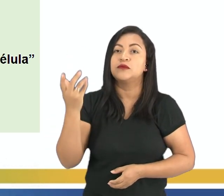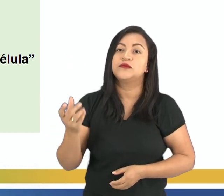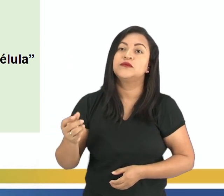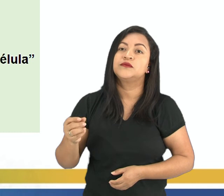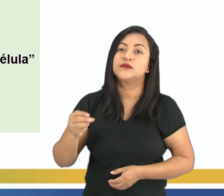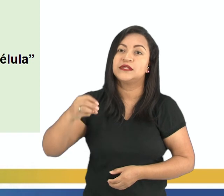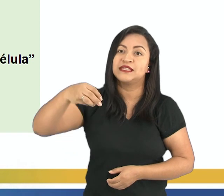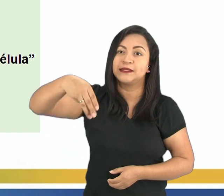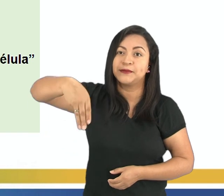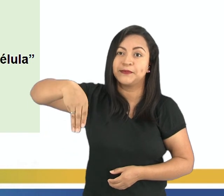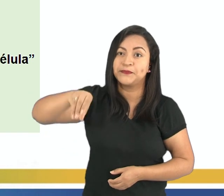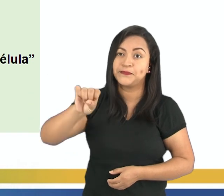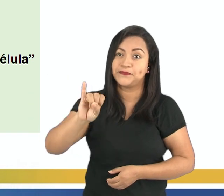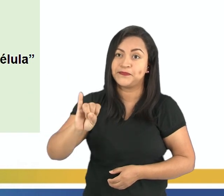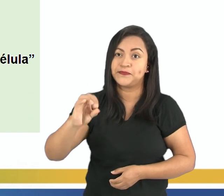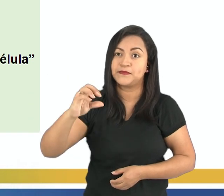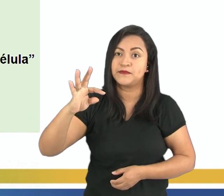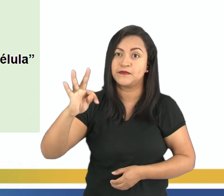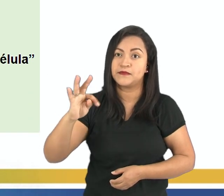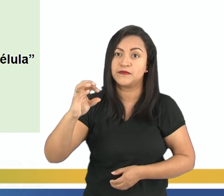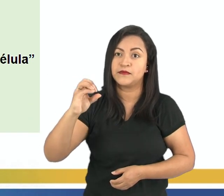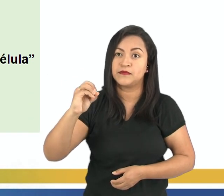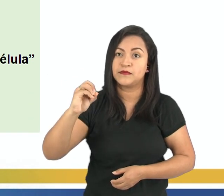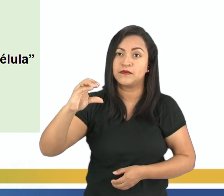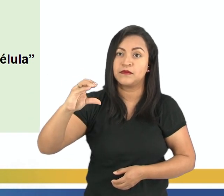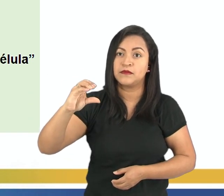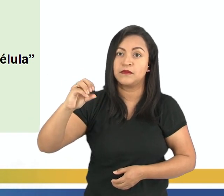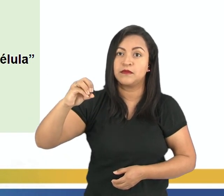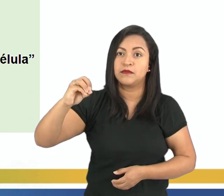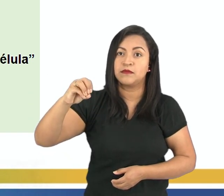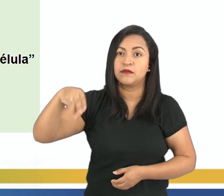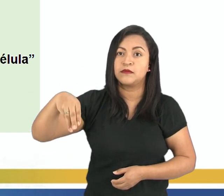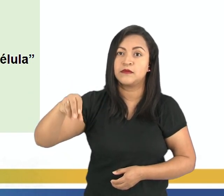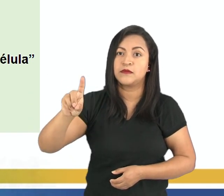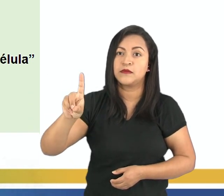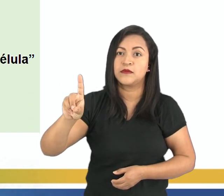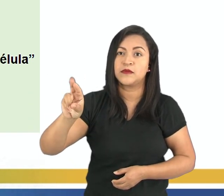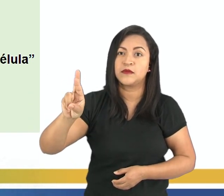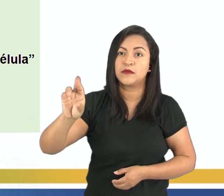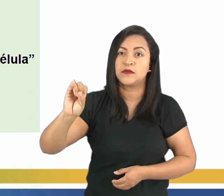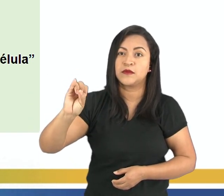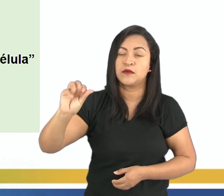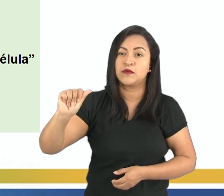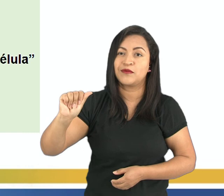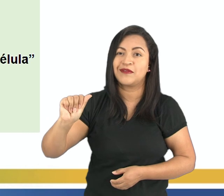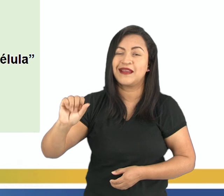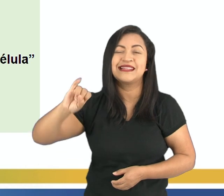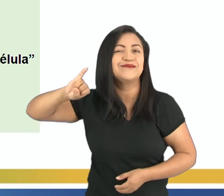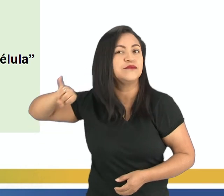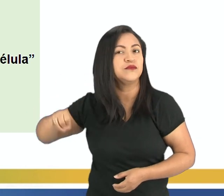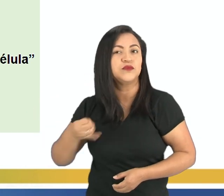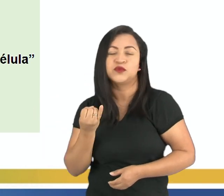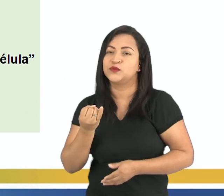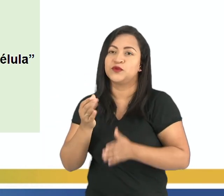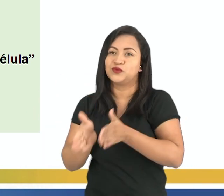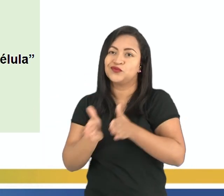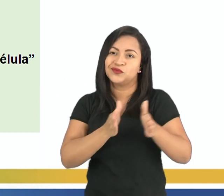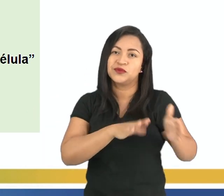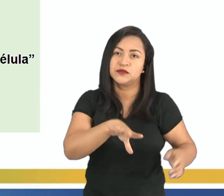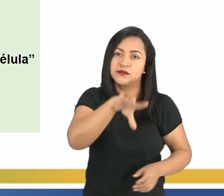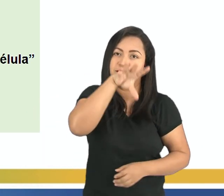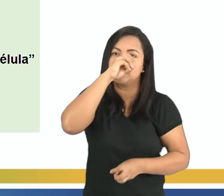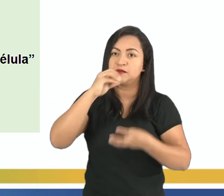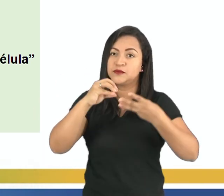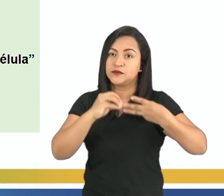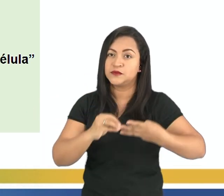de mitocôndria, que ela é essencial para o processo de respiração celular, porque a maior parte da energia que